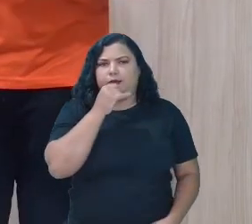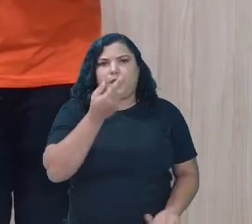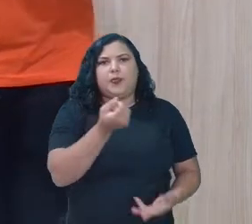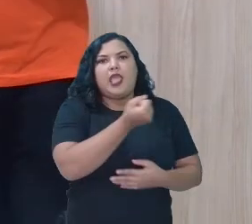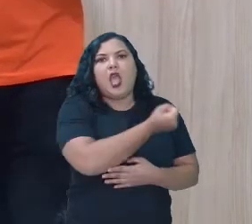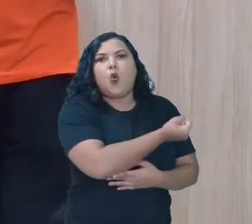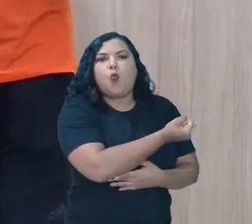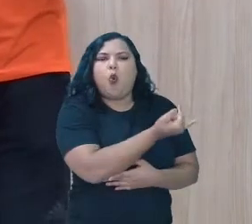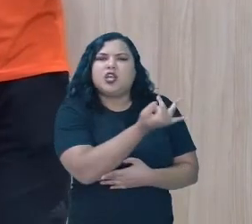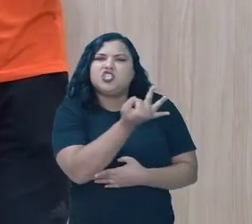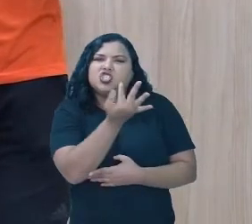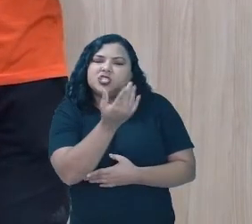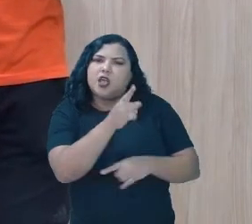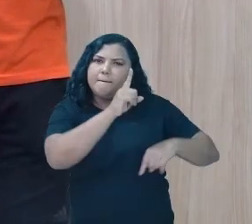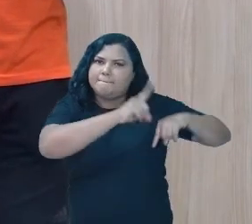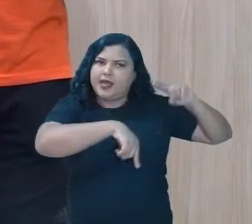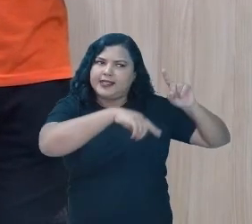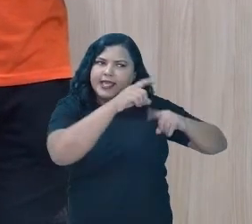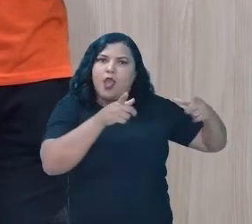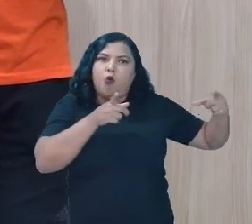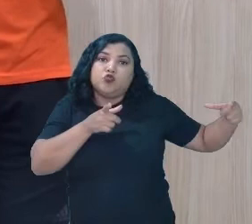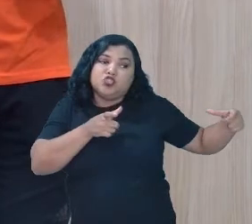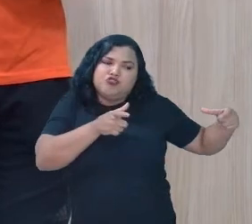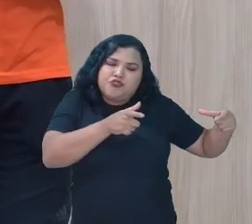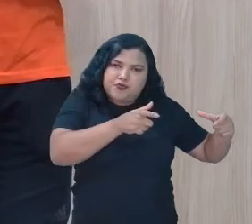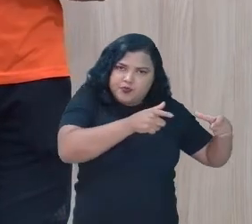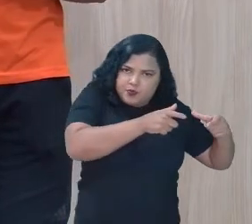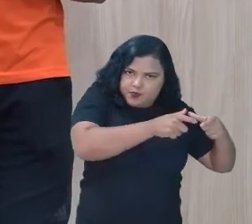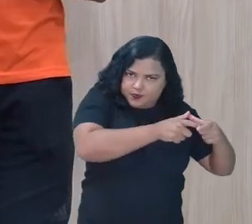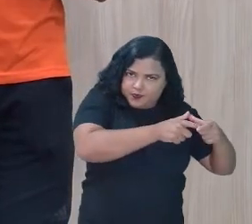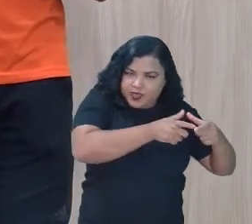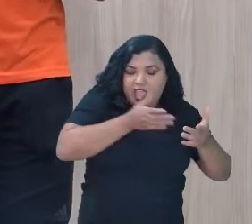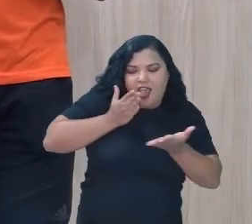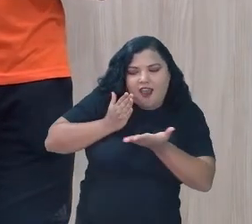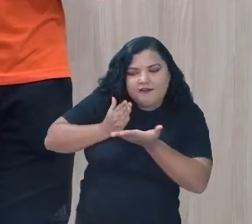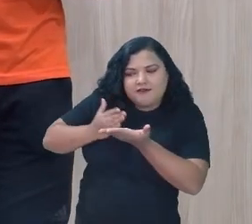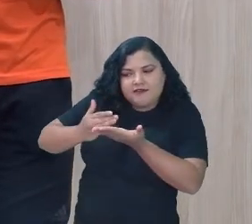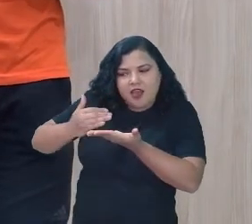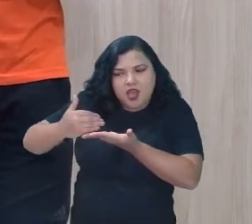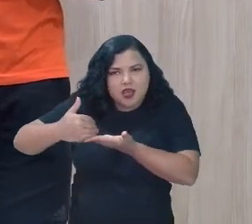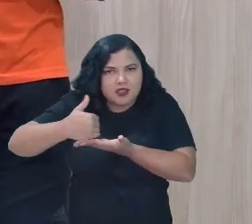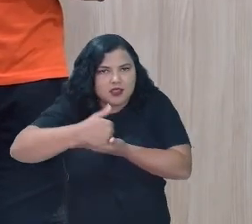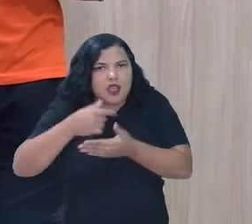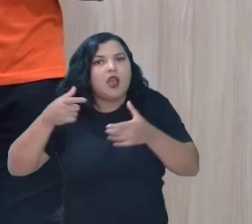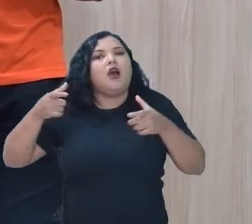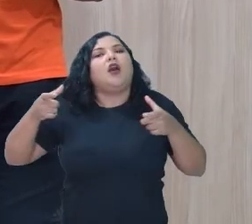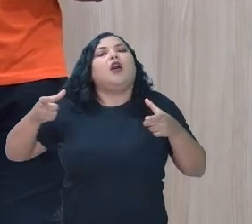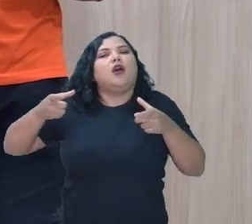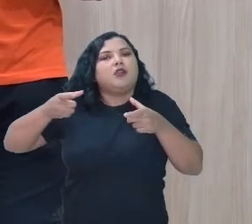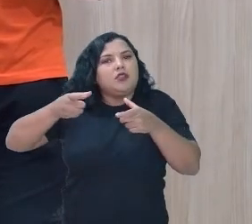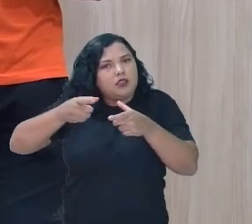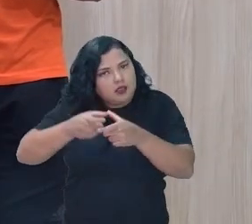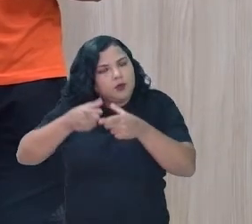quero fazer a metade de porções, eu tenho que pegar os ingredientes lá e também pegar a metade de cada